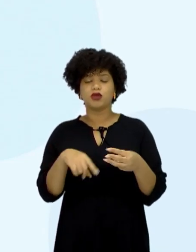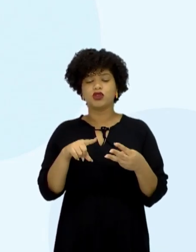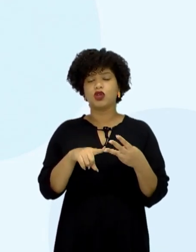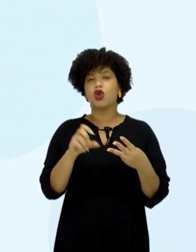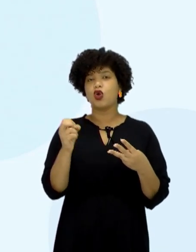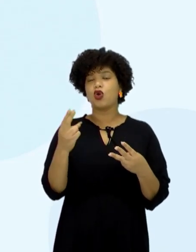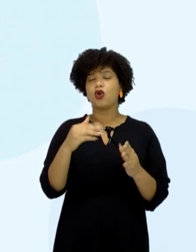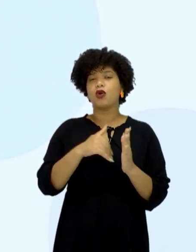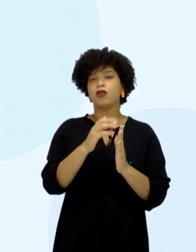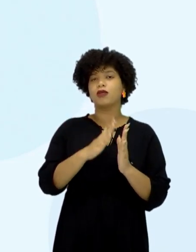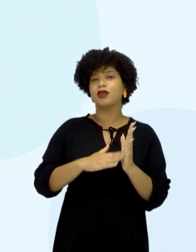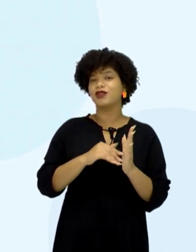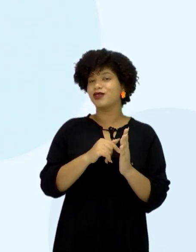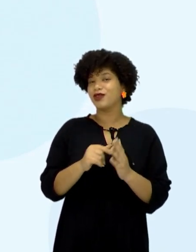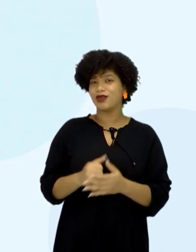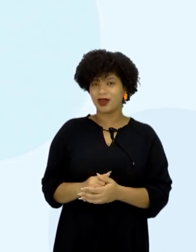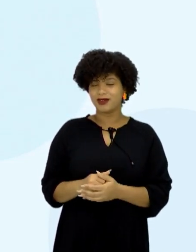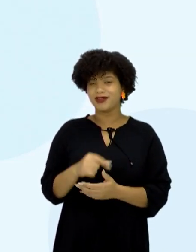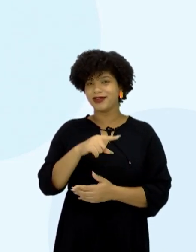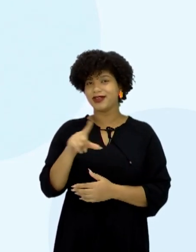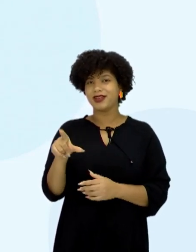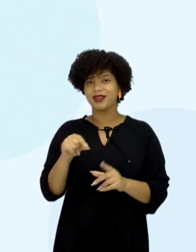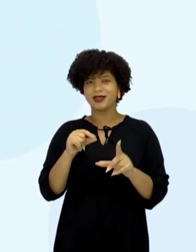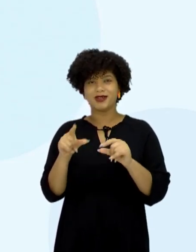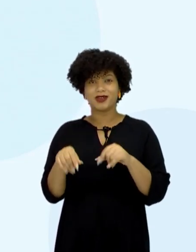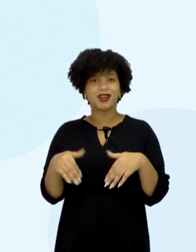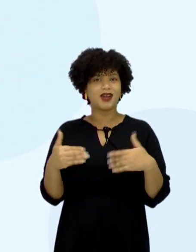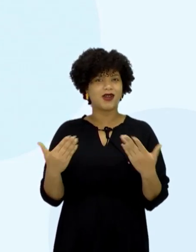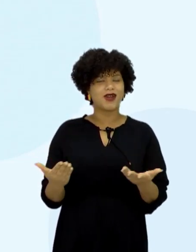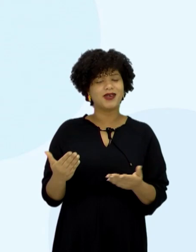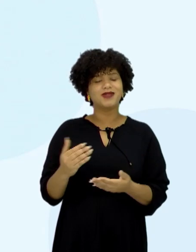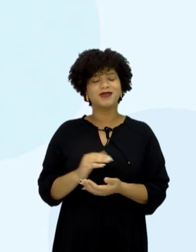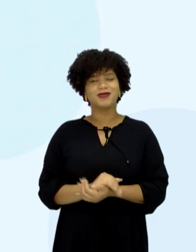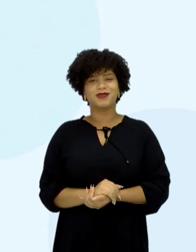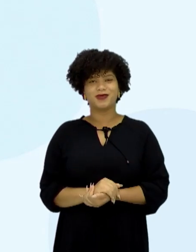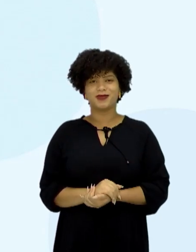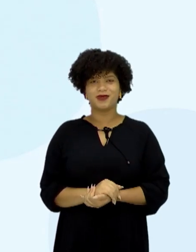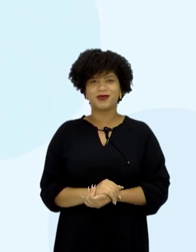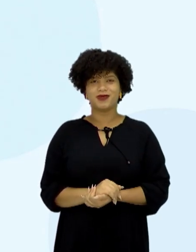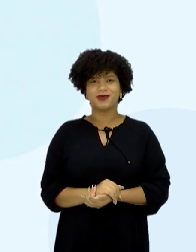vocês participarem e a gente já vem com o resultado. Pode soltar.